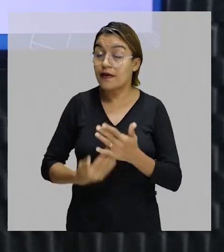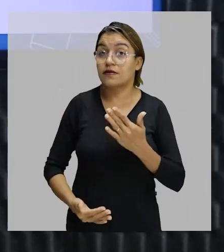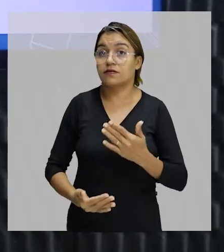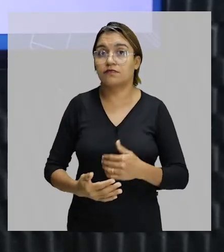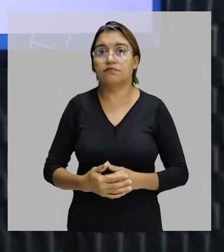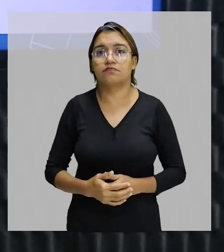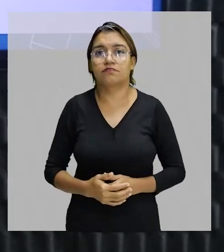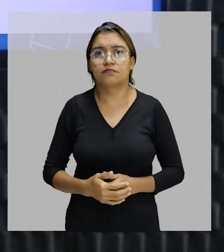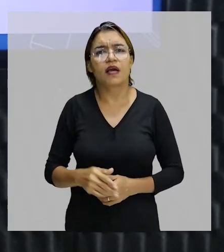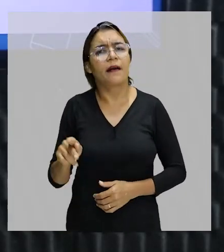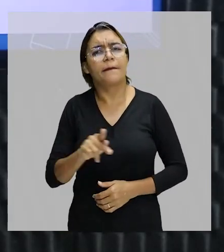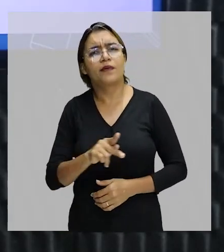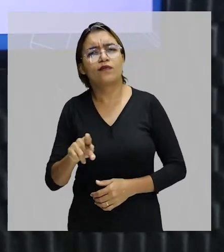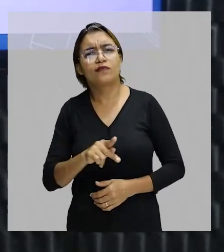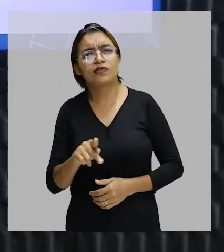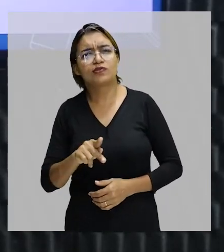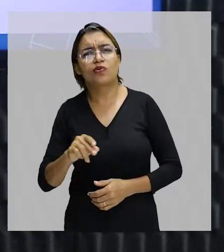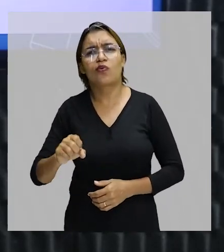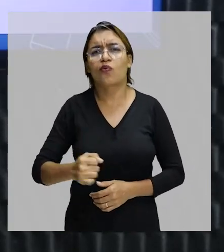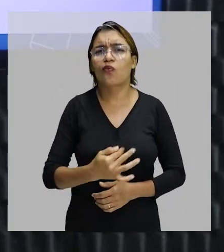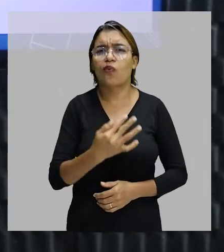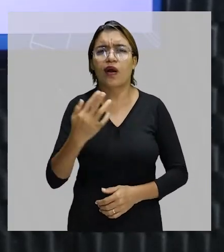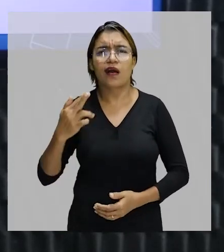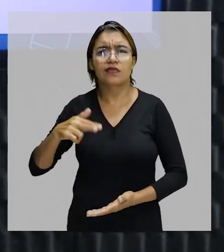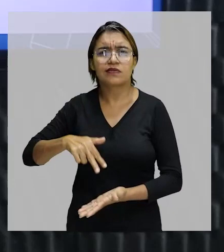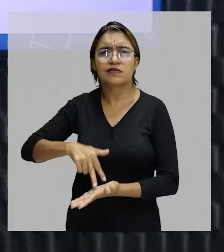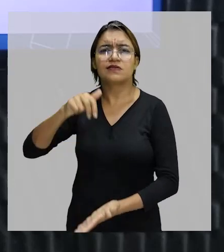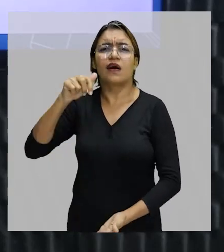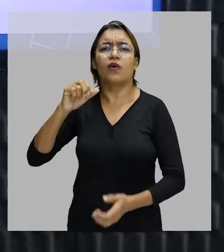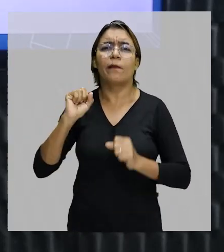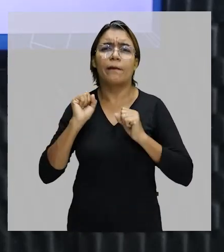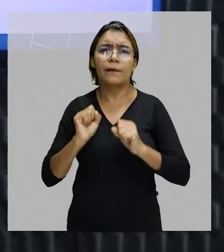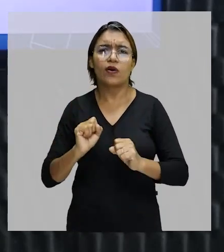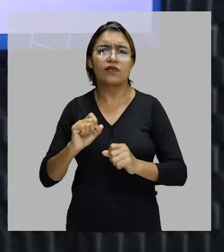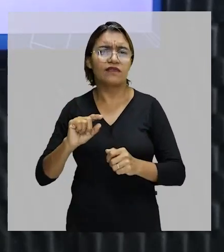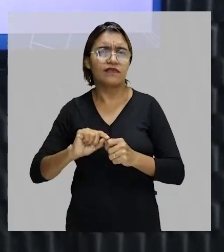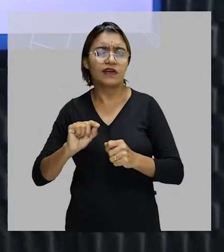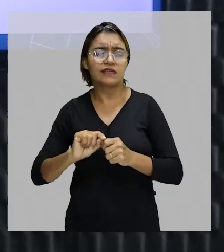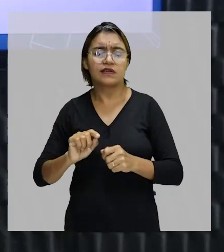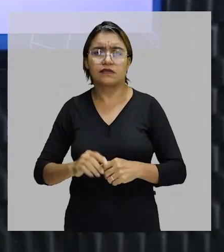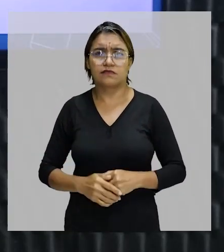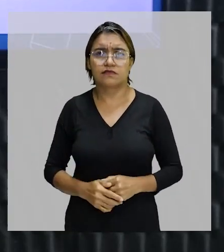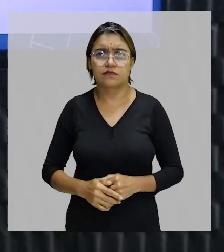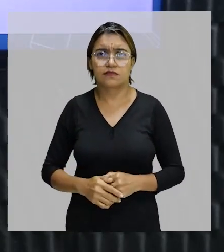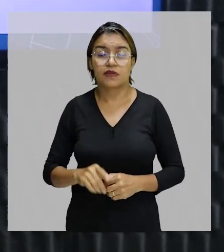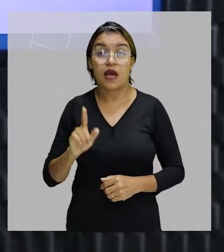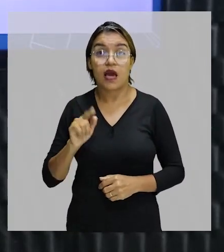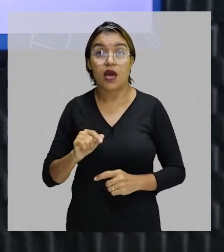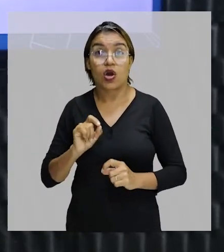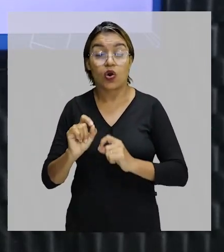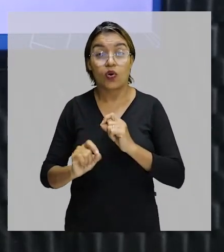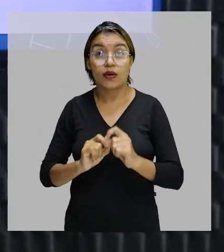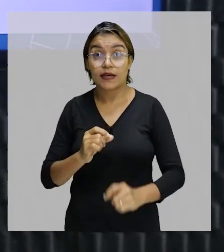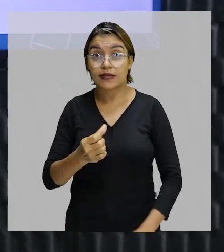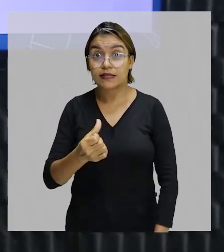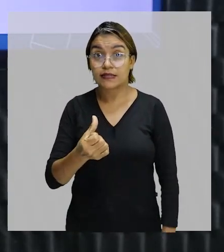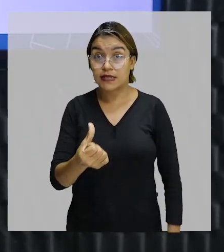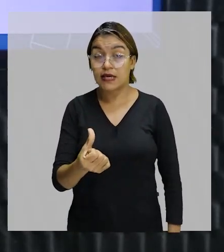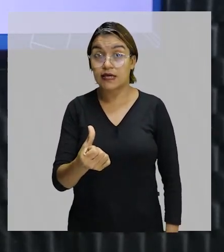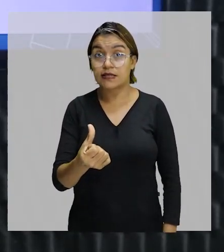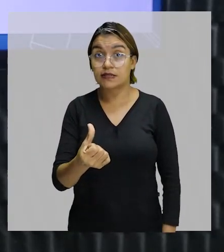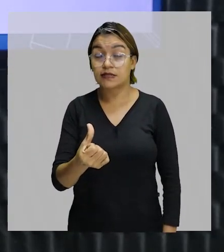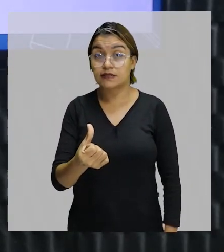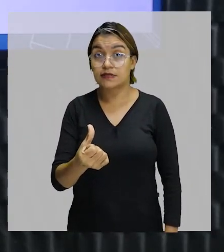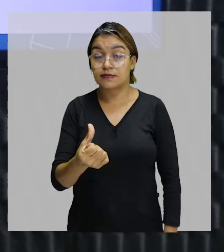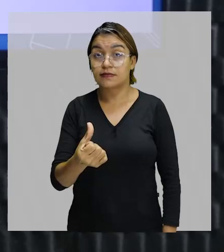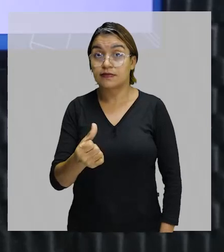desclassificado. Professores, quantos saltos um atleta pode realizar? Ele realiza 6 saltos nessa disputa. Aí já